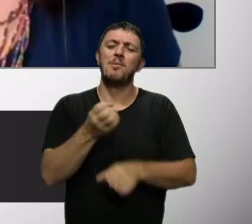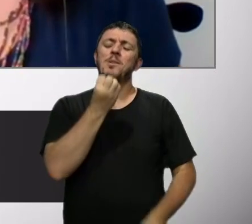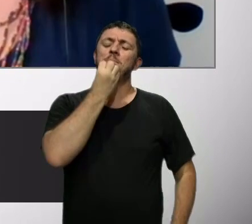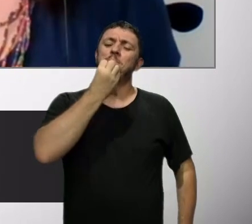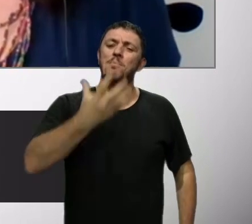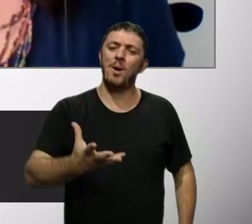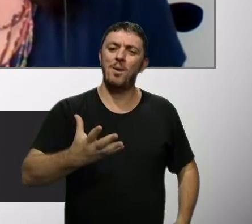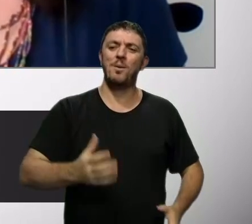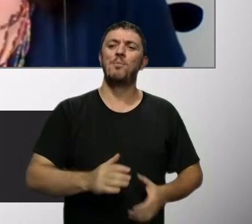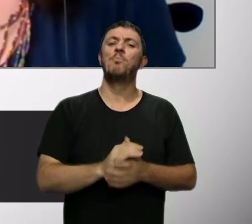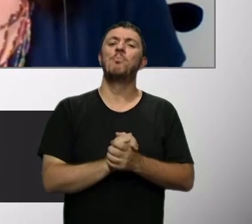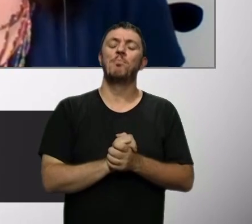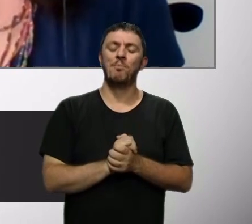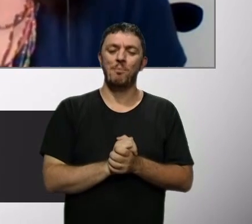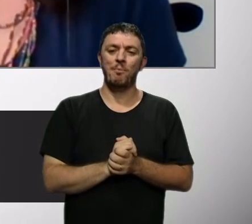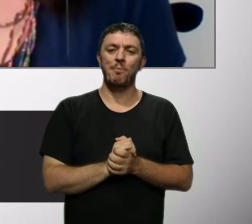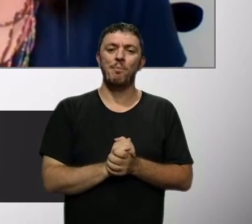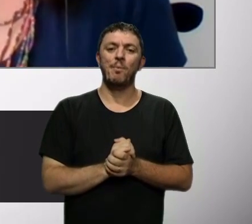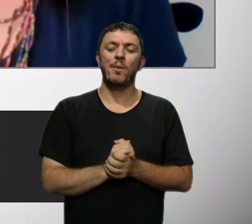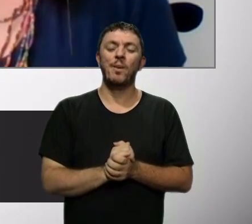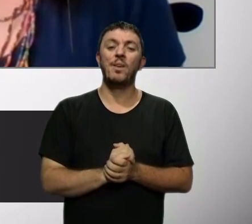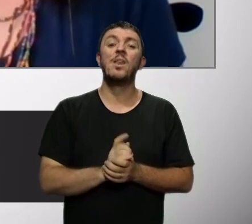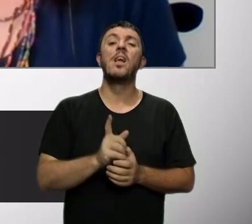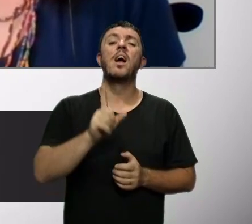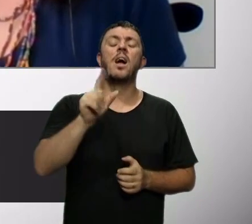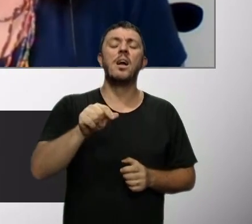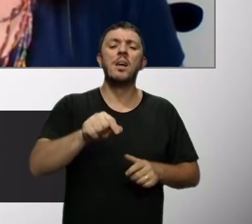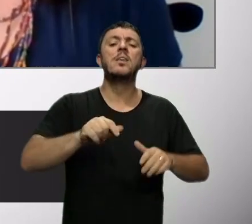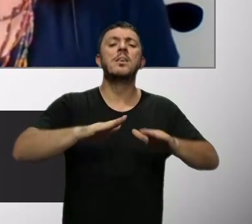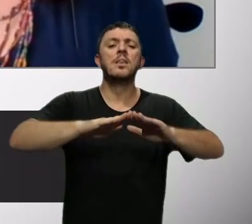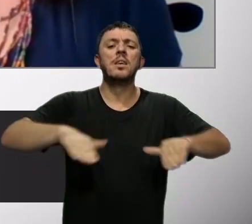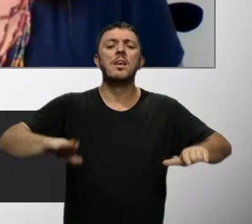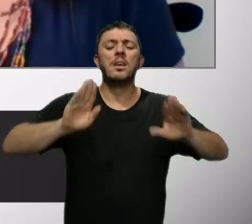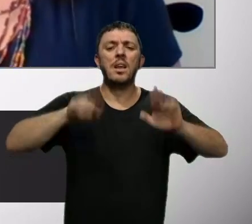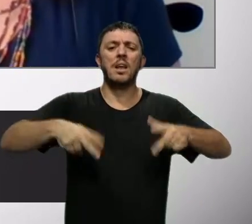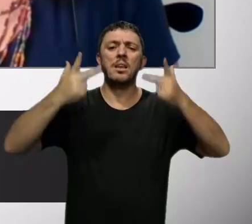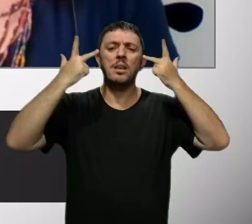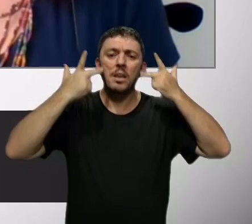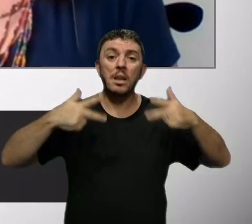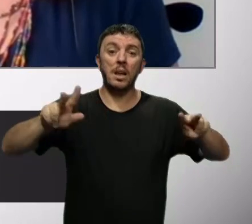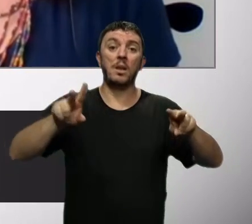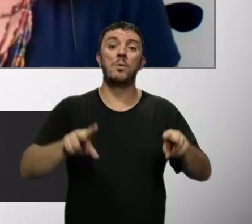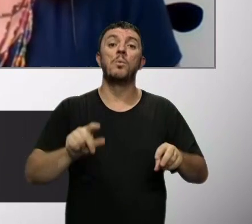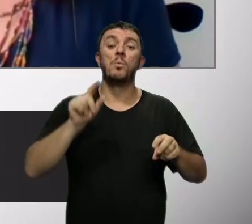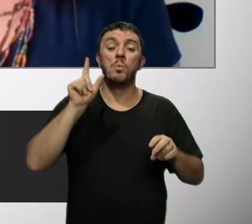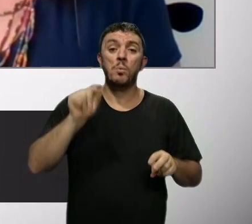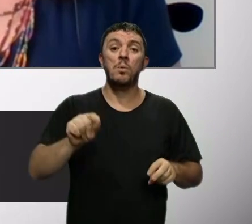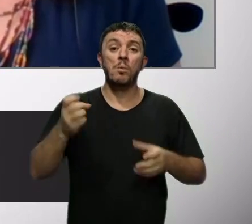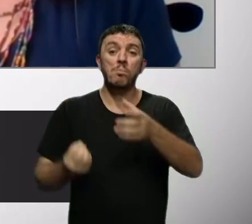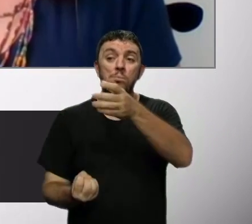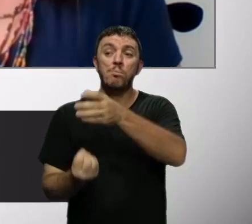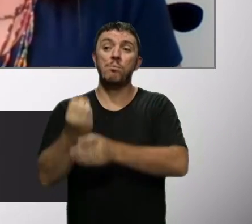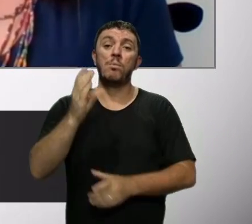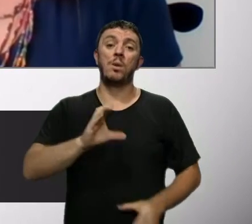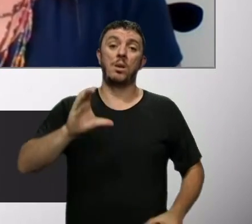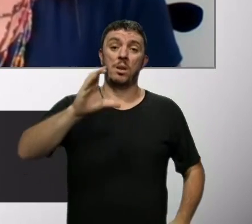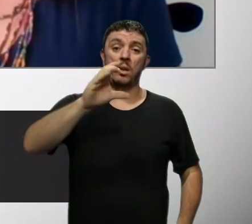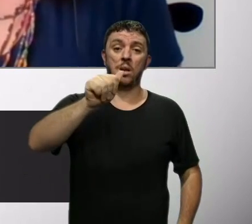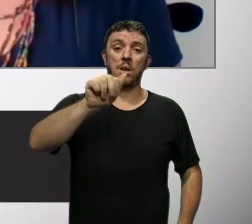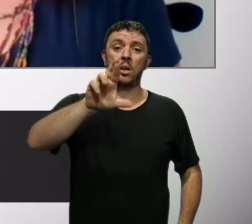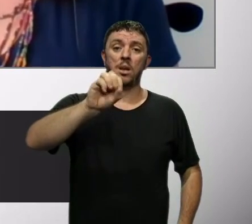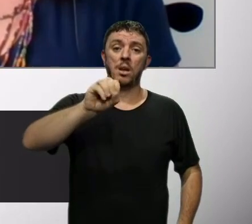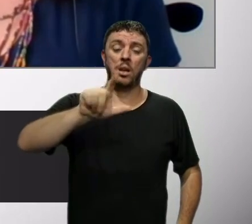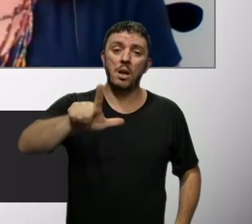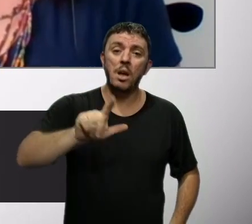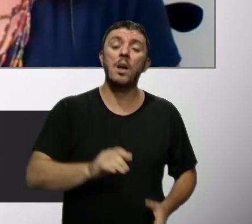O programa Ser Criança é Natural, idealizado pela Ana Carol, inspirou o planejamento da UGE de